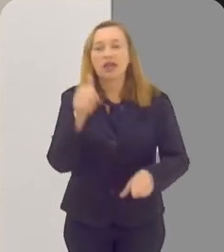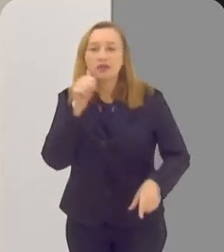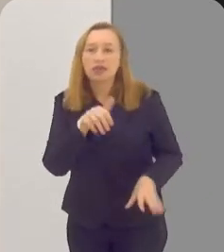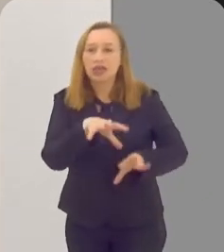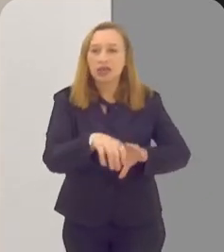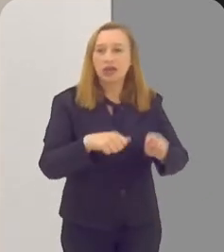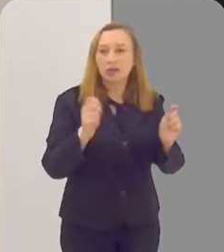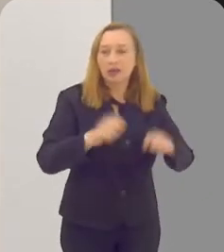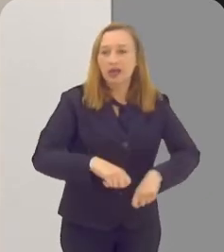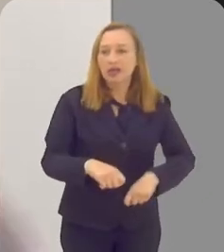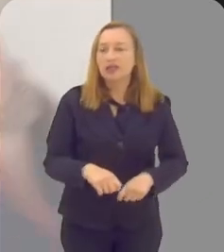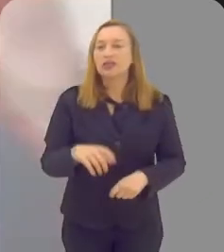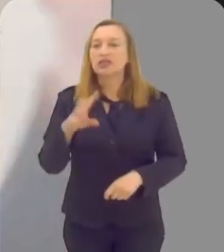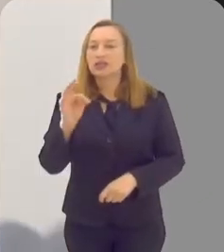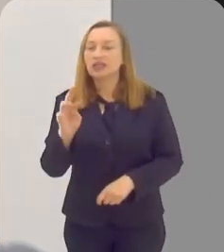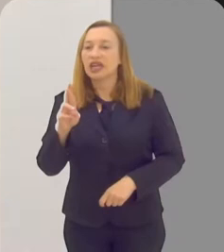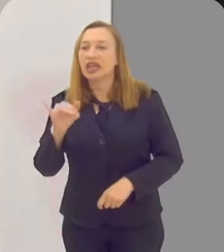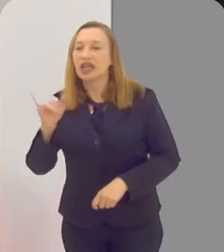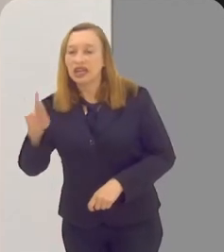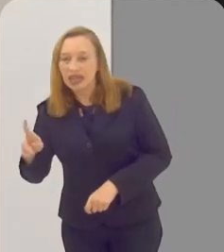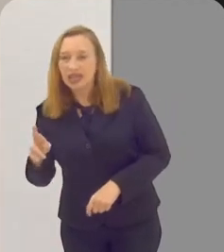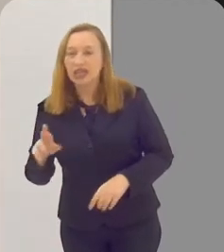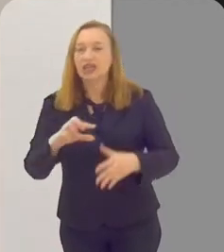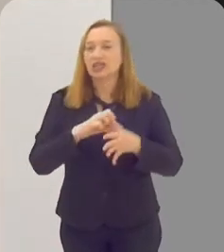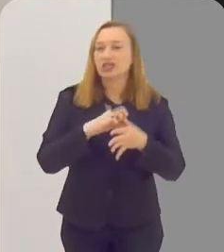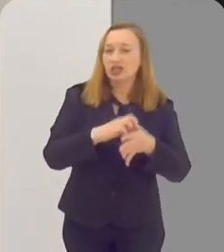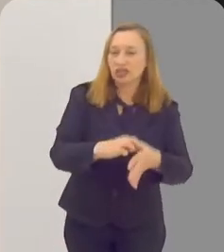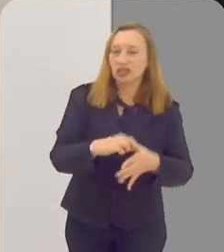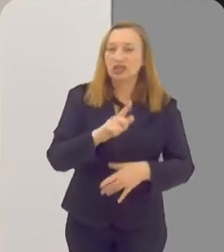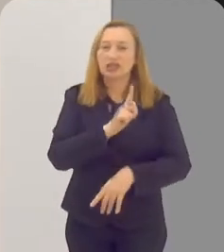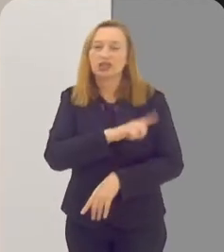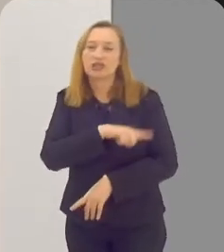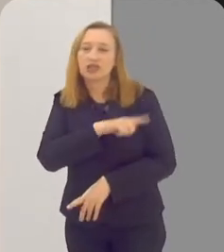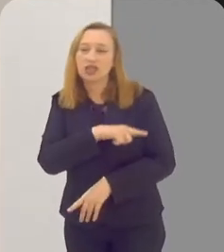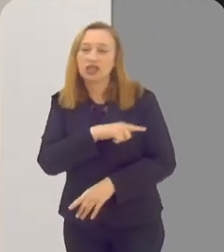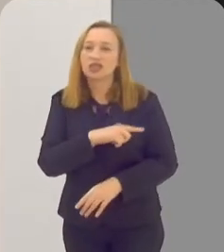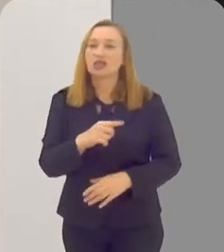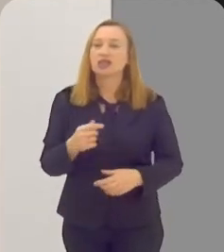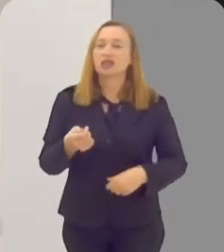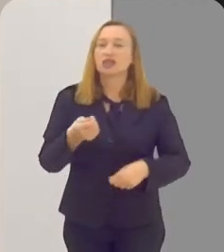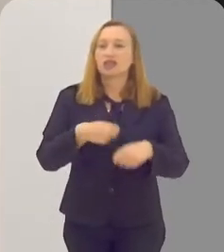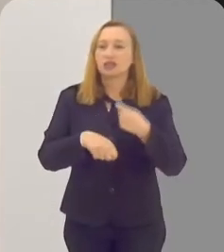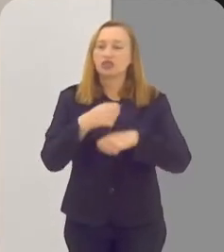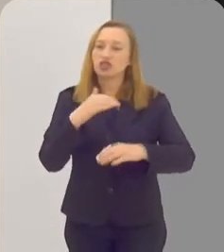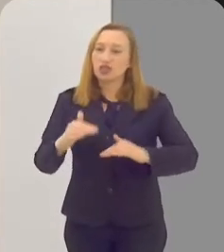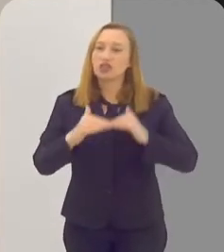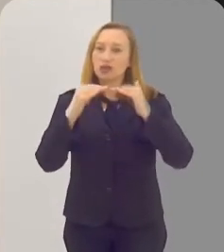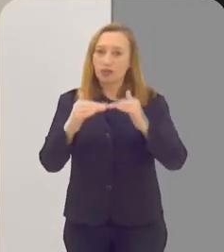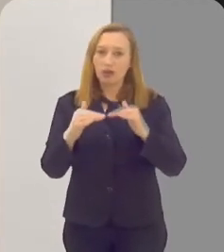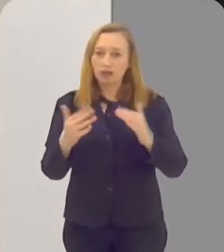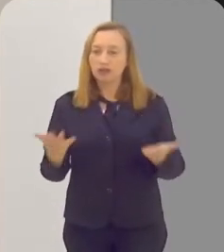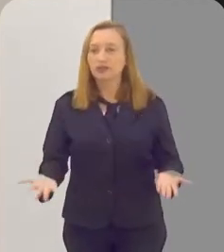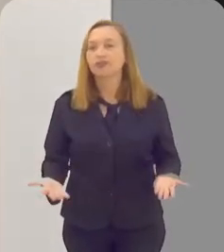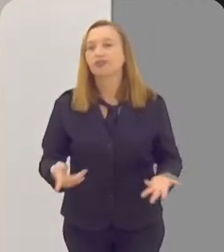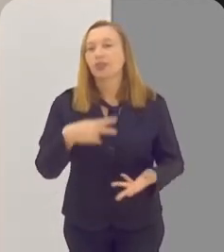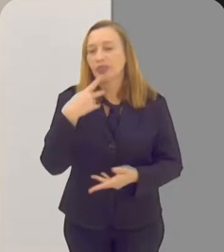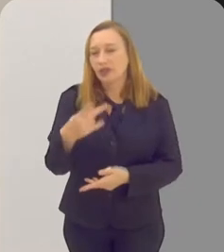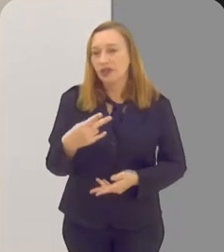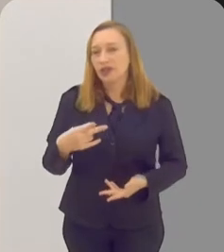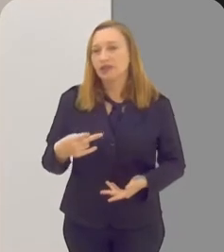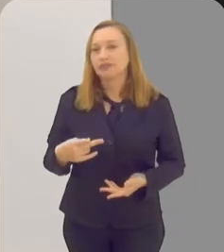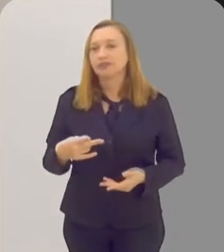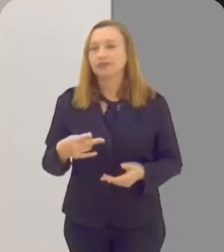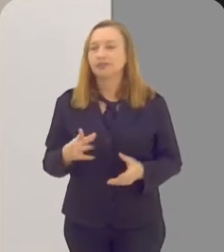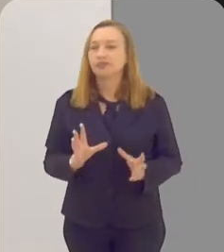mulheres e também capacitá-las, seja no trainee, seja na gerência, seja na alta administração. E aí o que